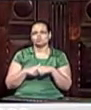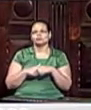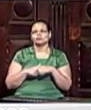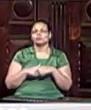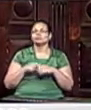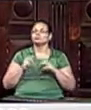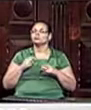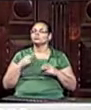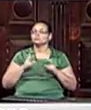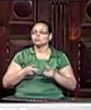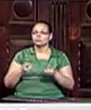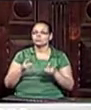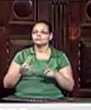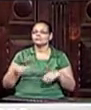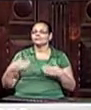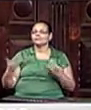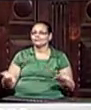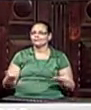aí,